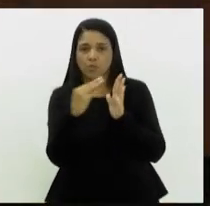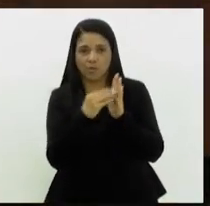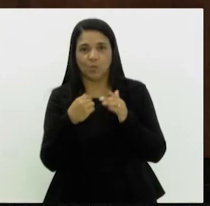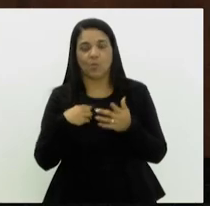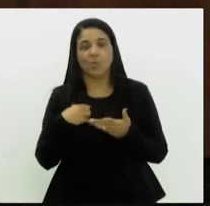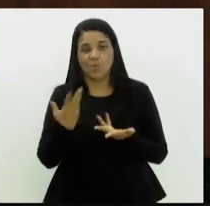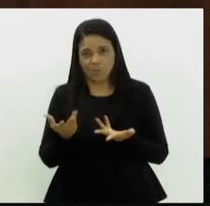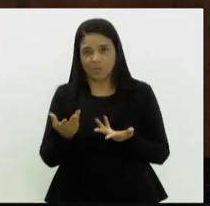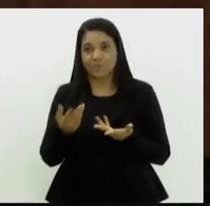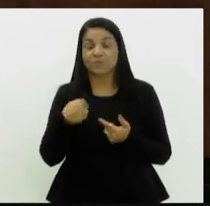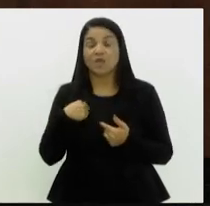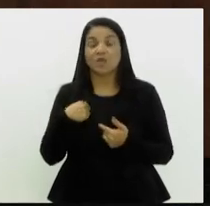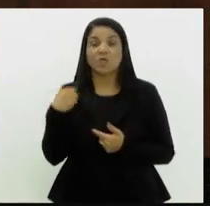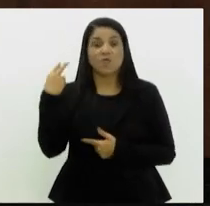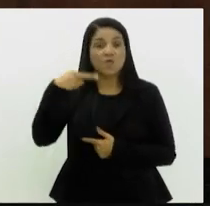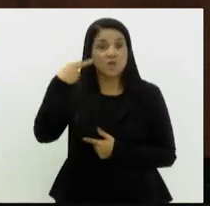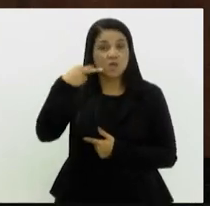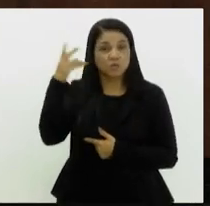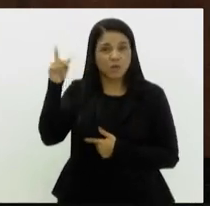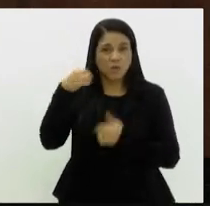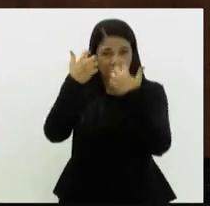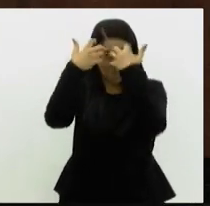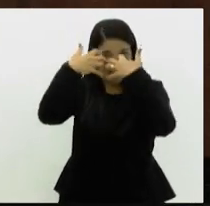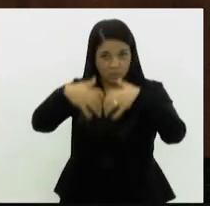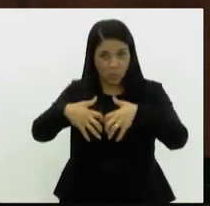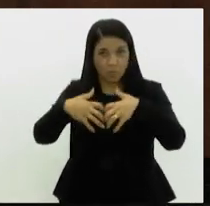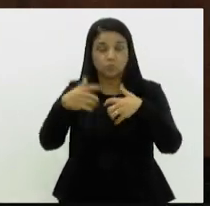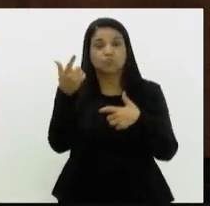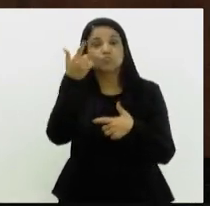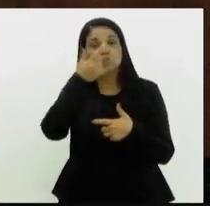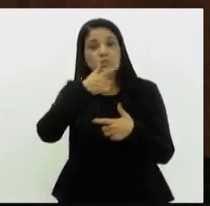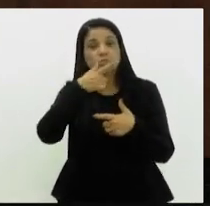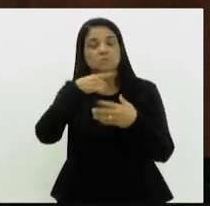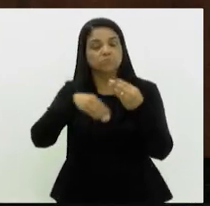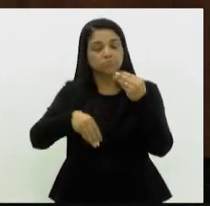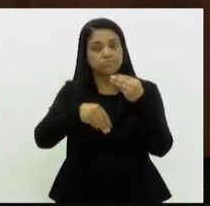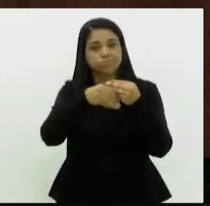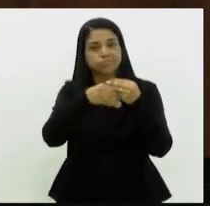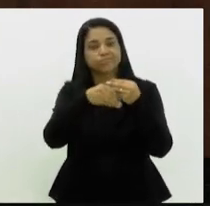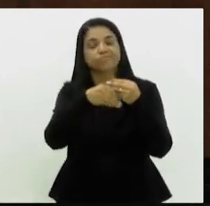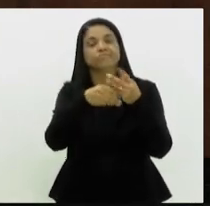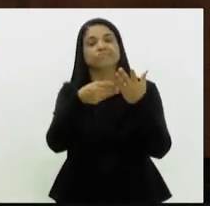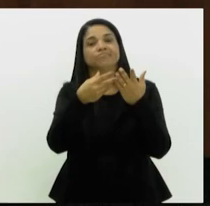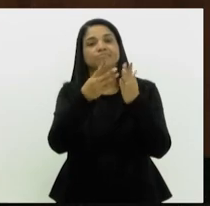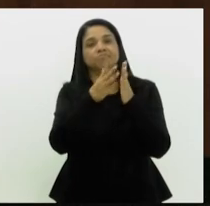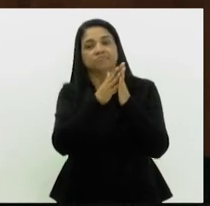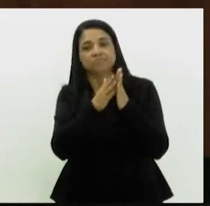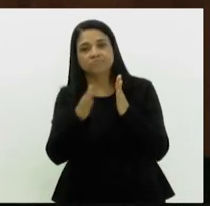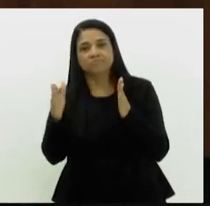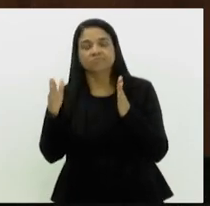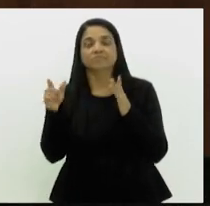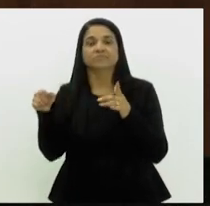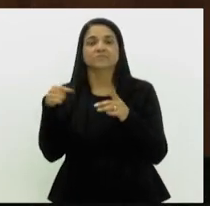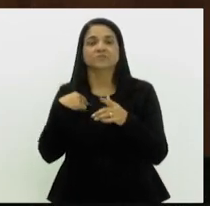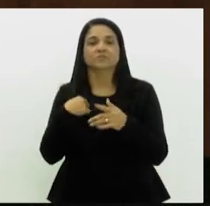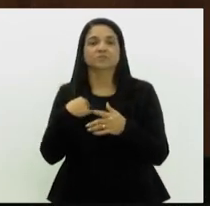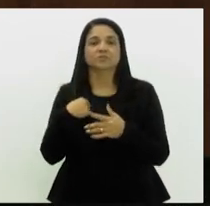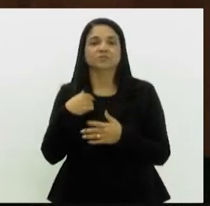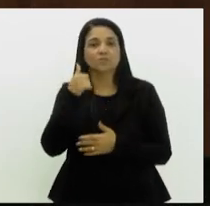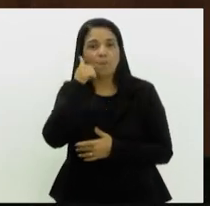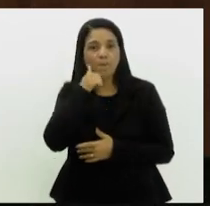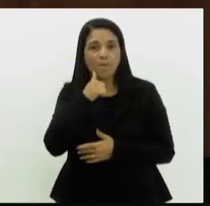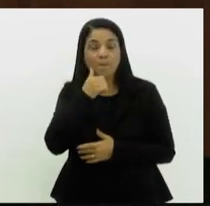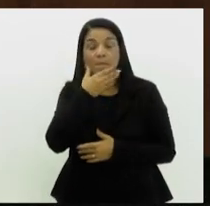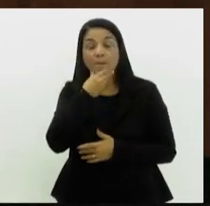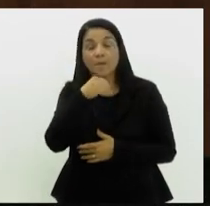vereador em Petrópolis, eu consegui aprovar a extensão da licença paternidade para os servidores. O prefeito vetou e a Câmara manteve o veto, porque